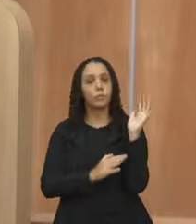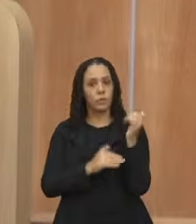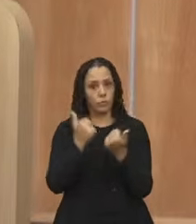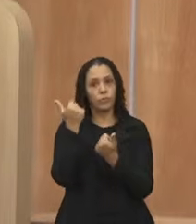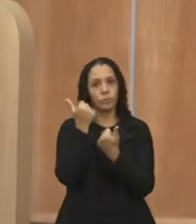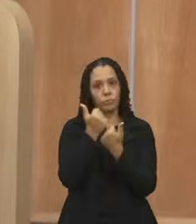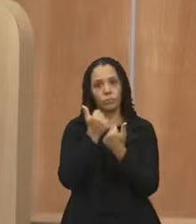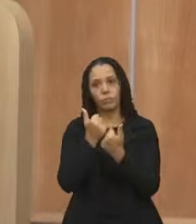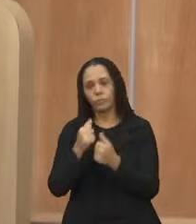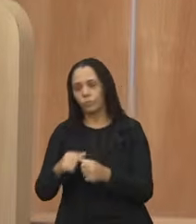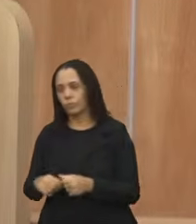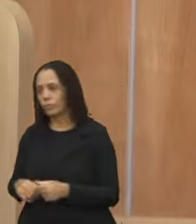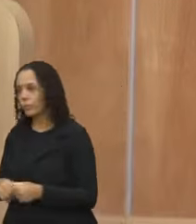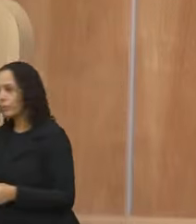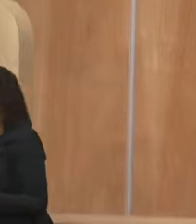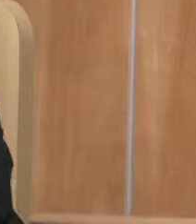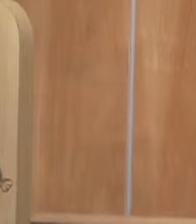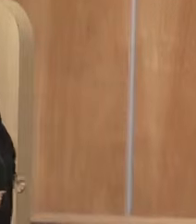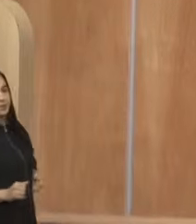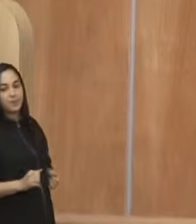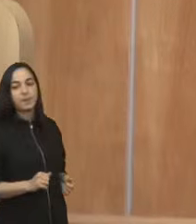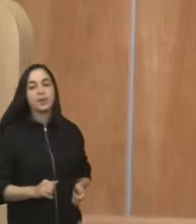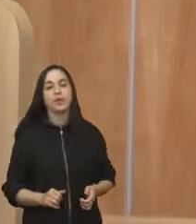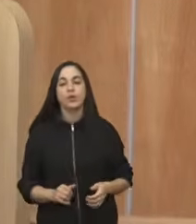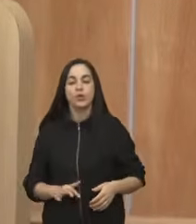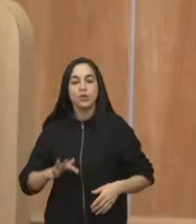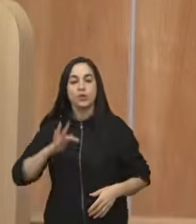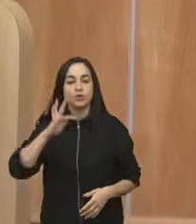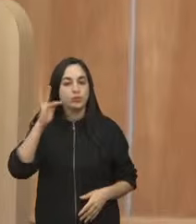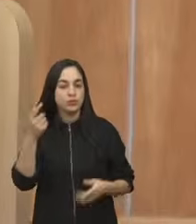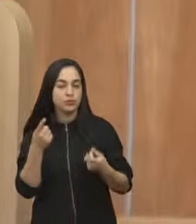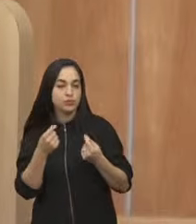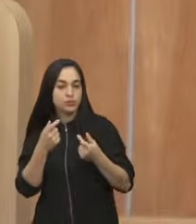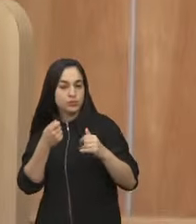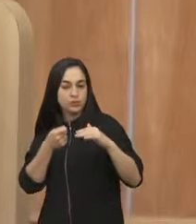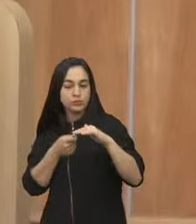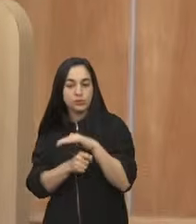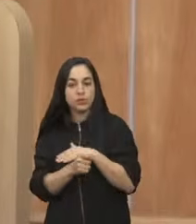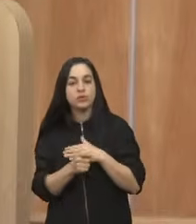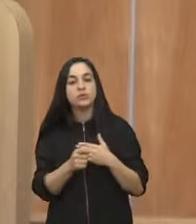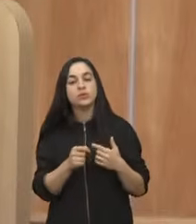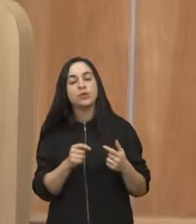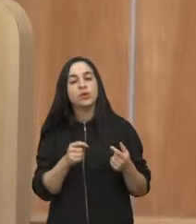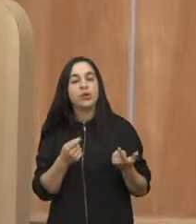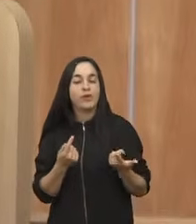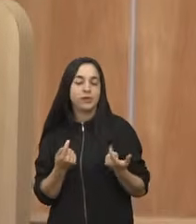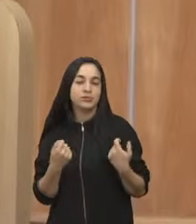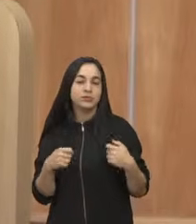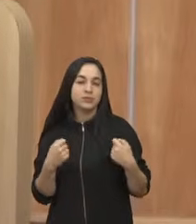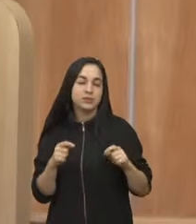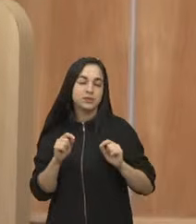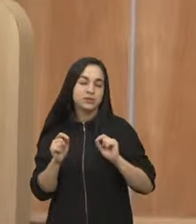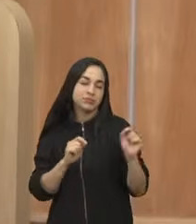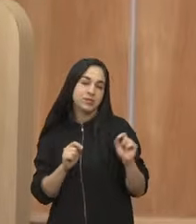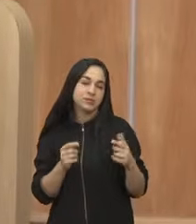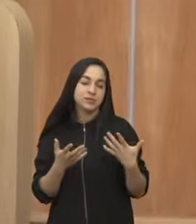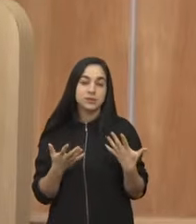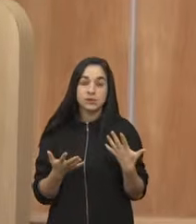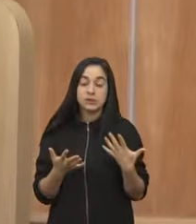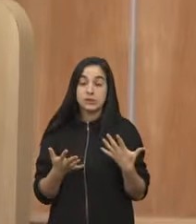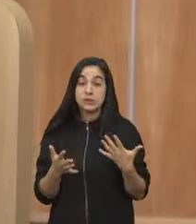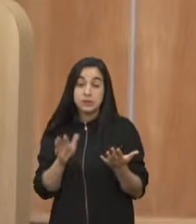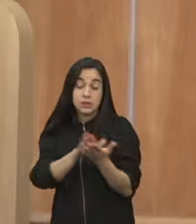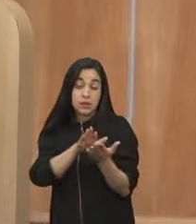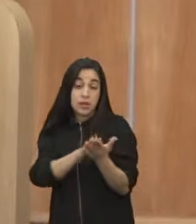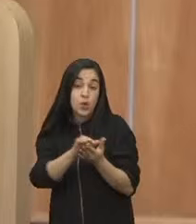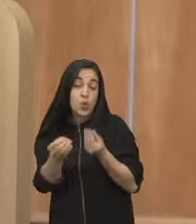Os futuros repasses de fundo do governo federal vão depender do quanto Jacareí cuida do nosso